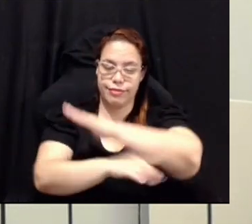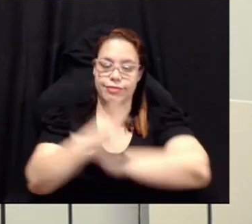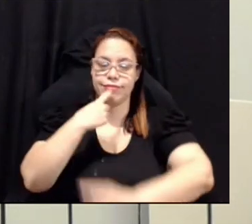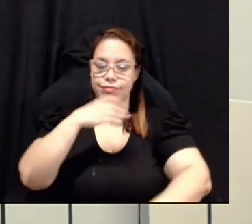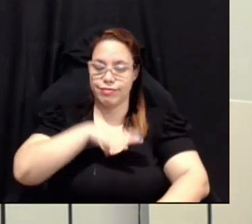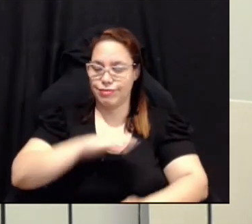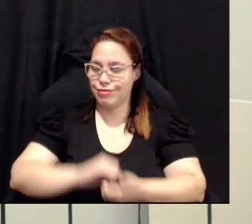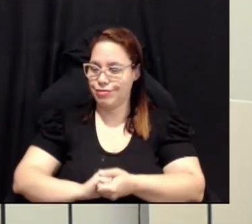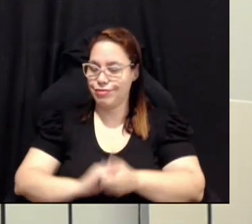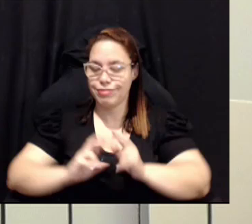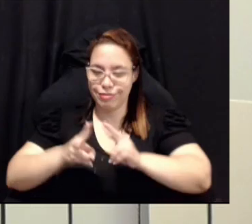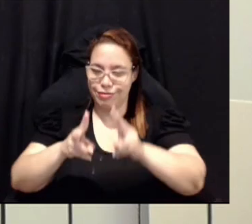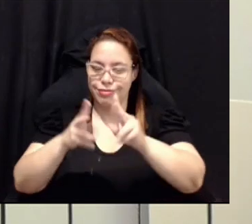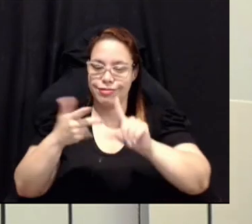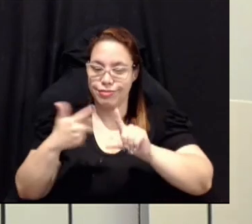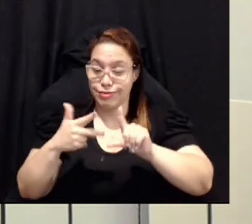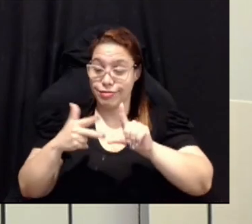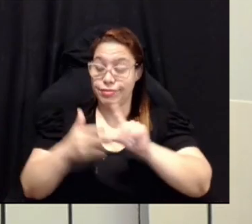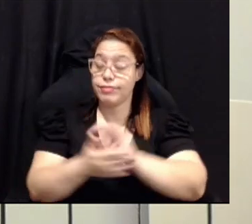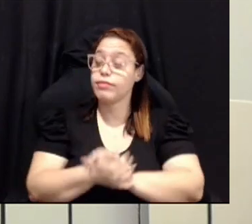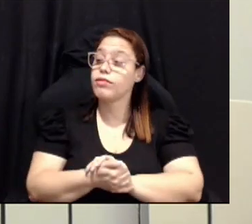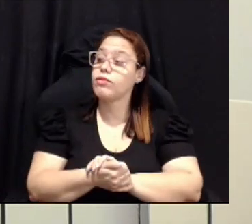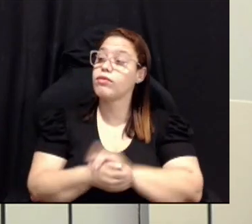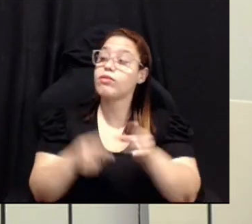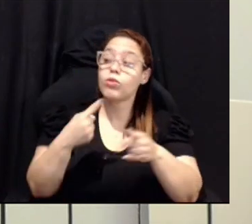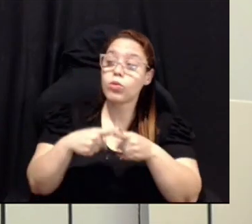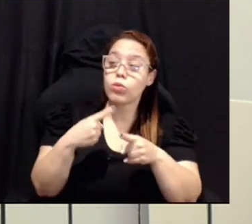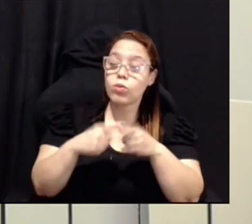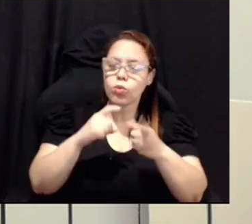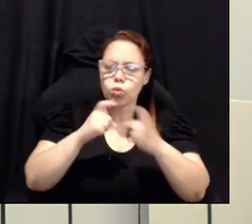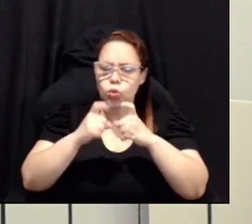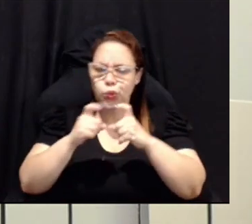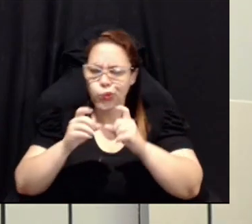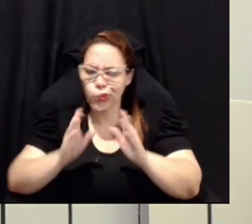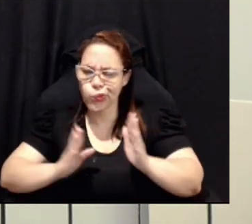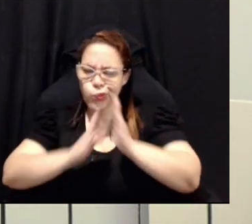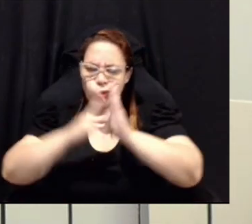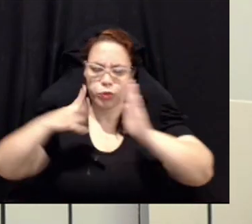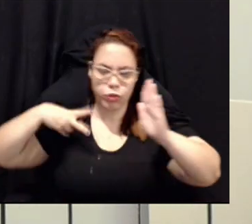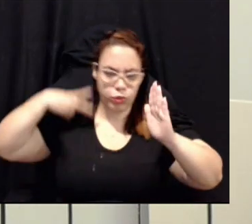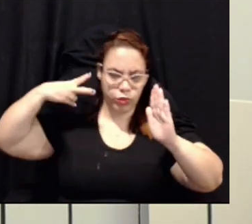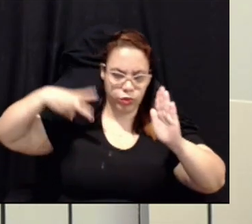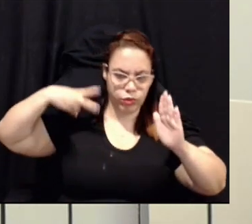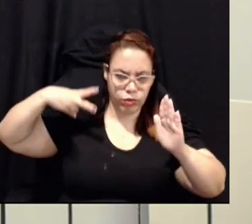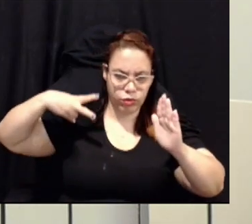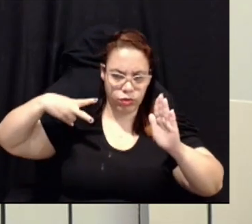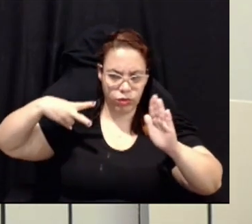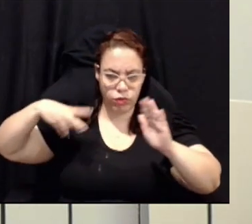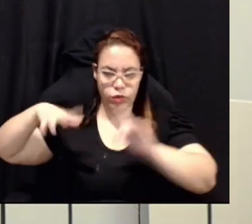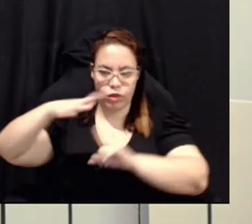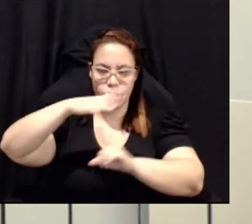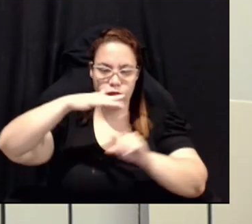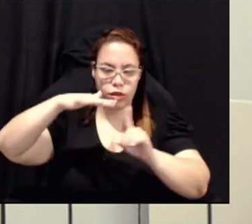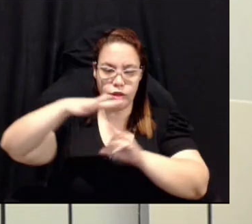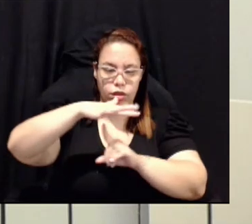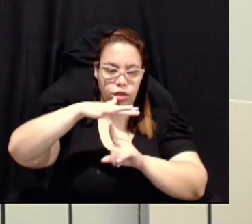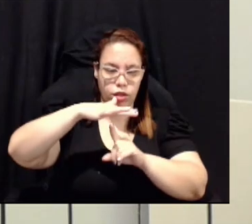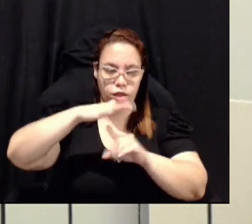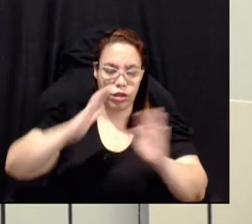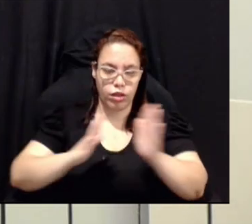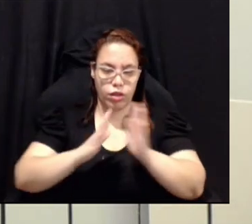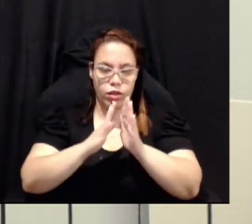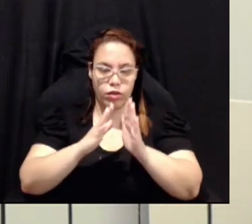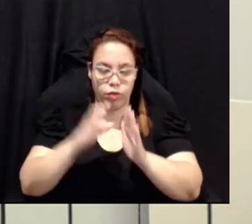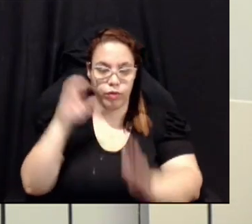segue com as notícias do Legislativo, porque reunião da Frente Parlamentar pelo Meio Ambiente e também enfrentamento aos efeitos